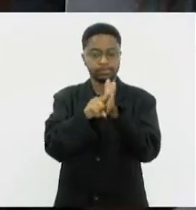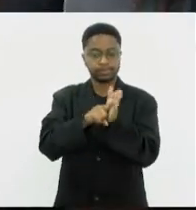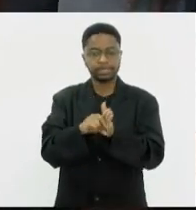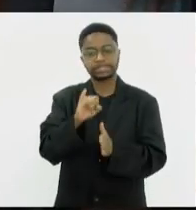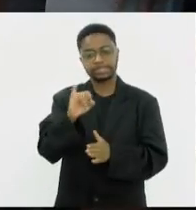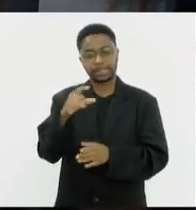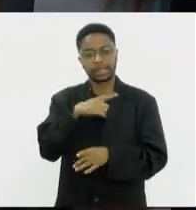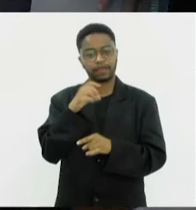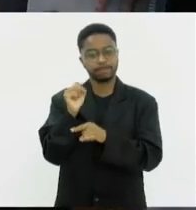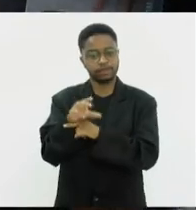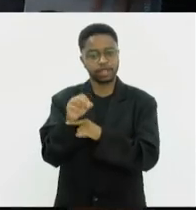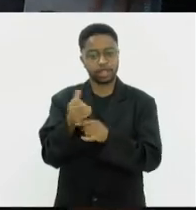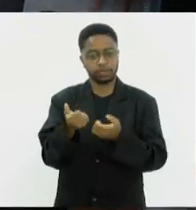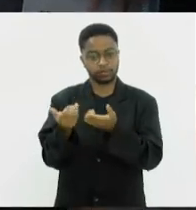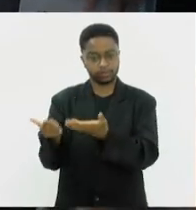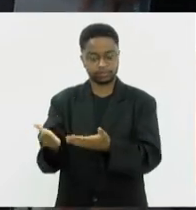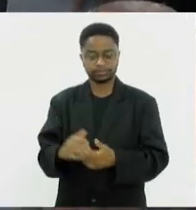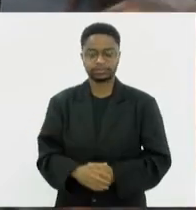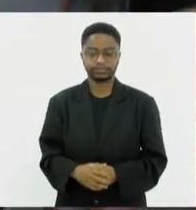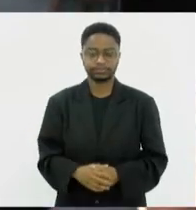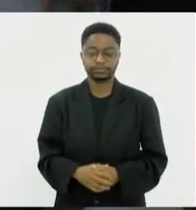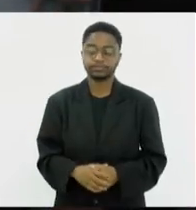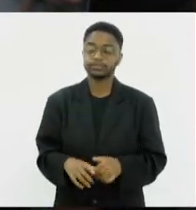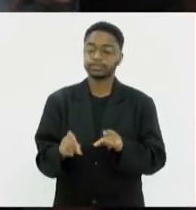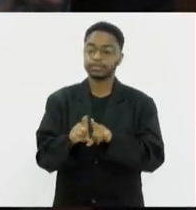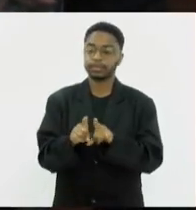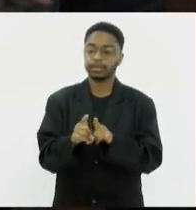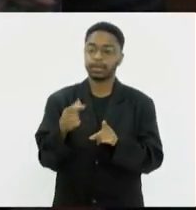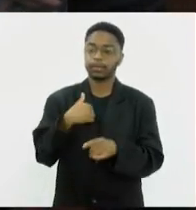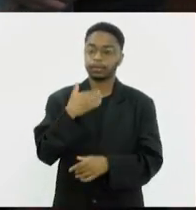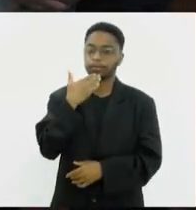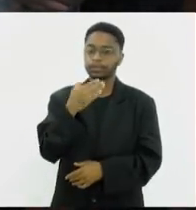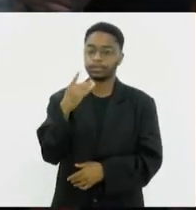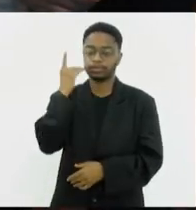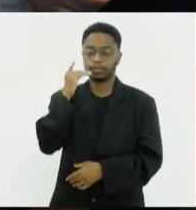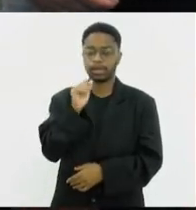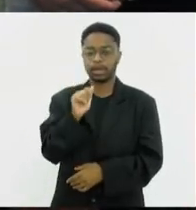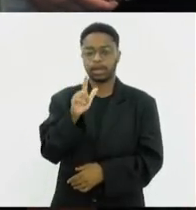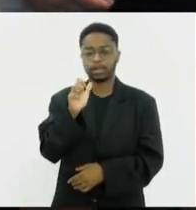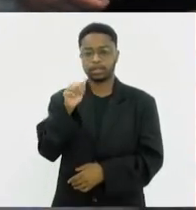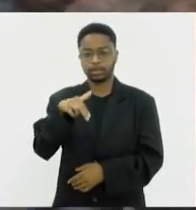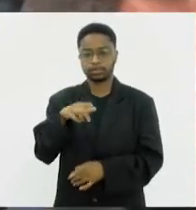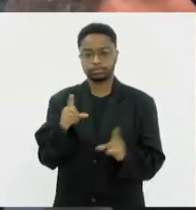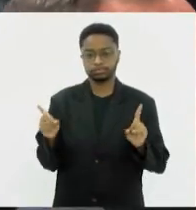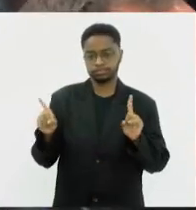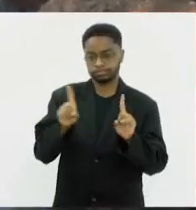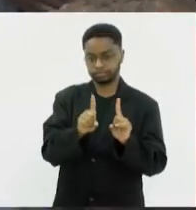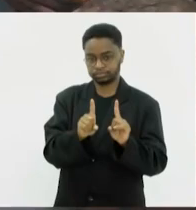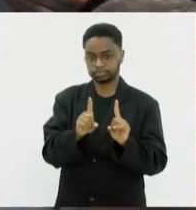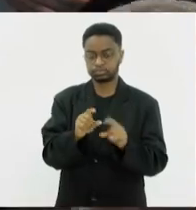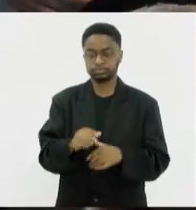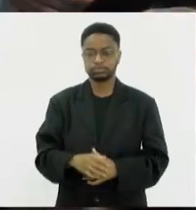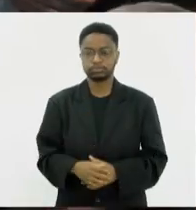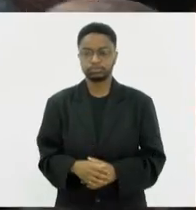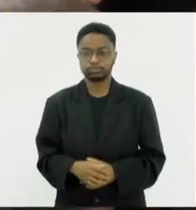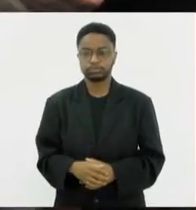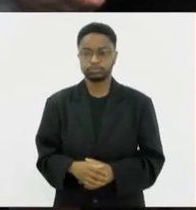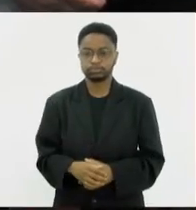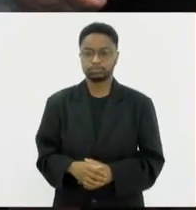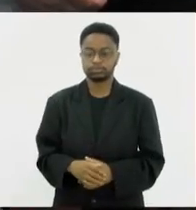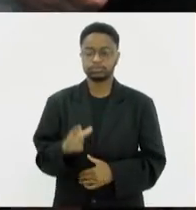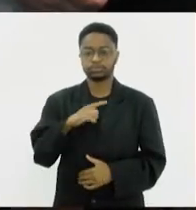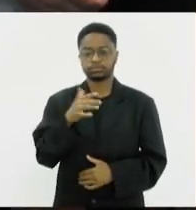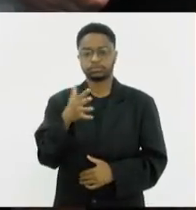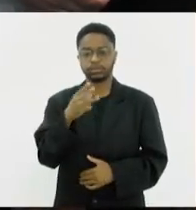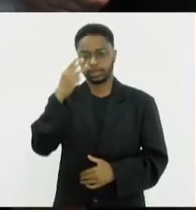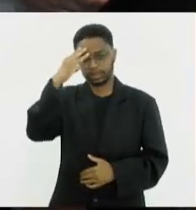por fim, eu vou fazer um apelo ao deputado Alan Lopes, que está aqui do meu lado, que é o seguinte. Há cerca de